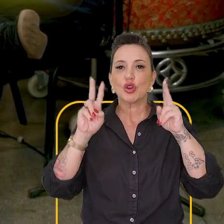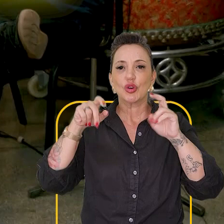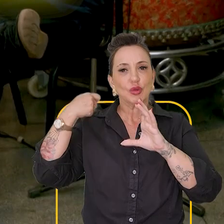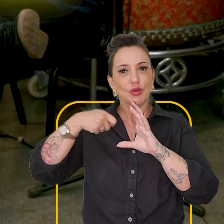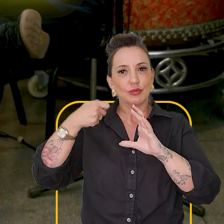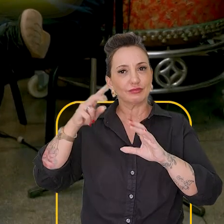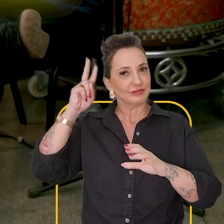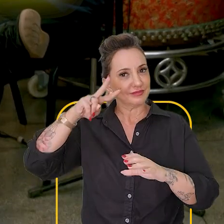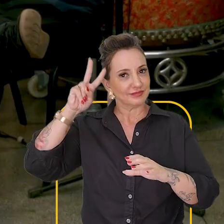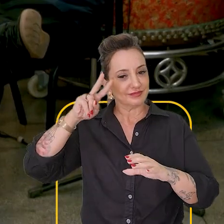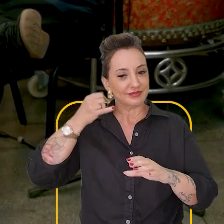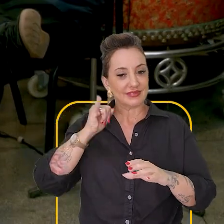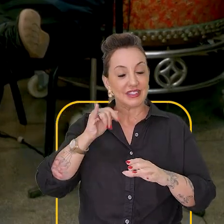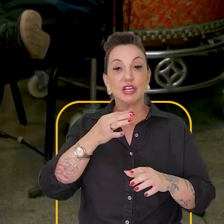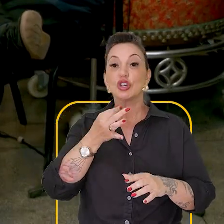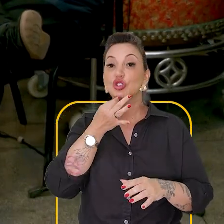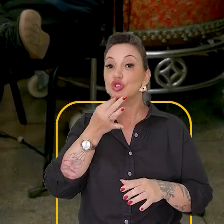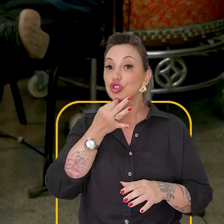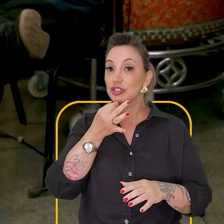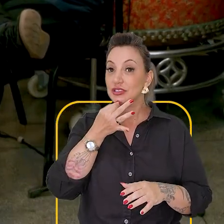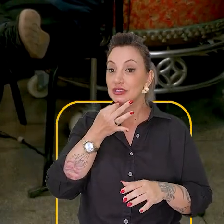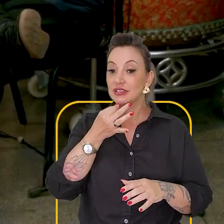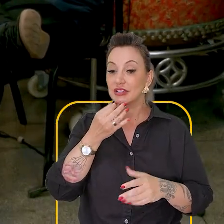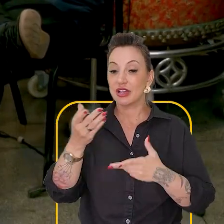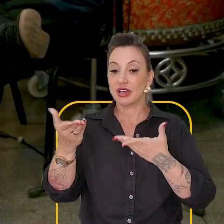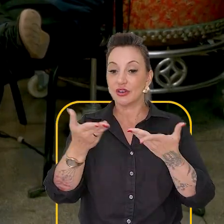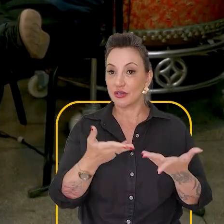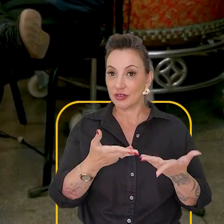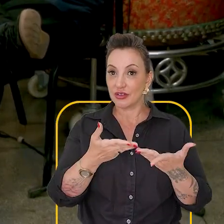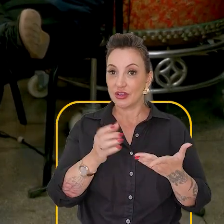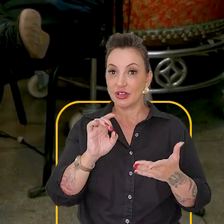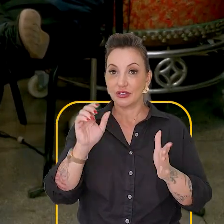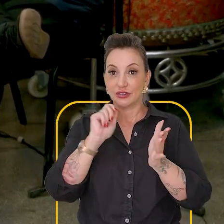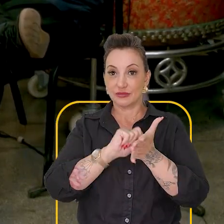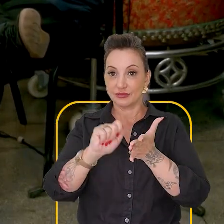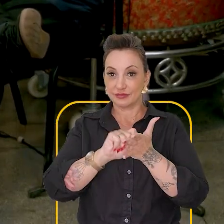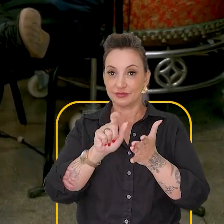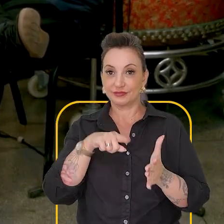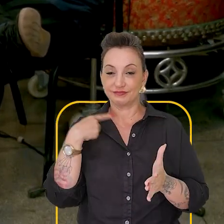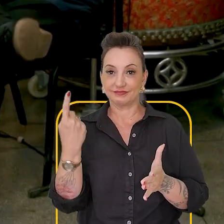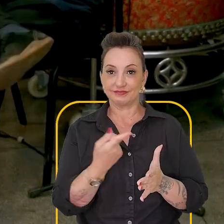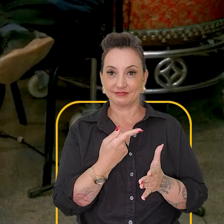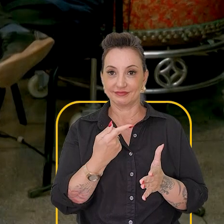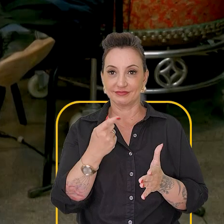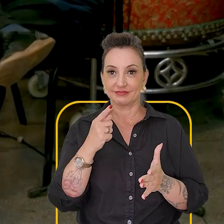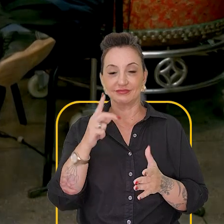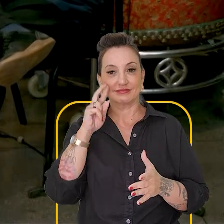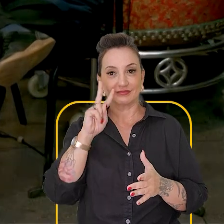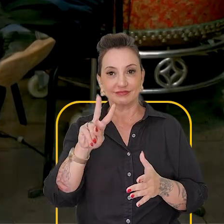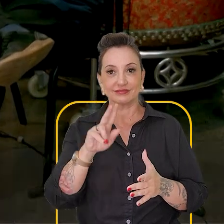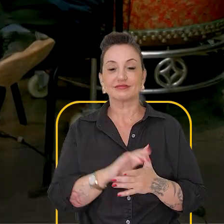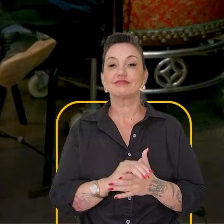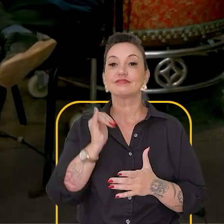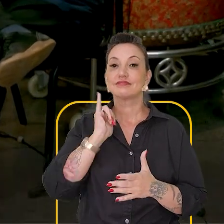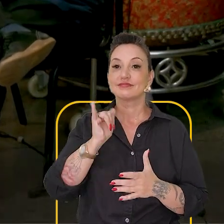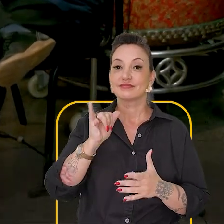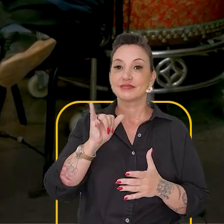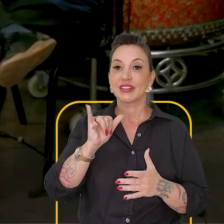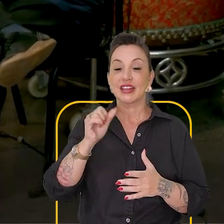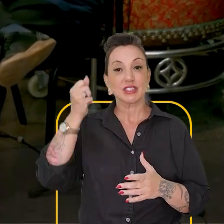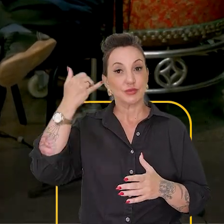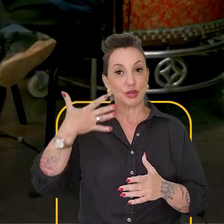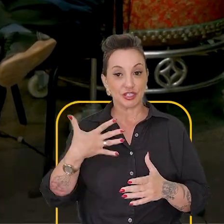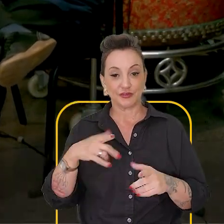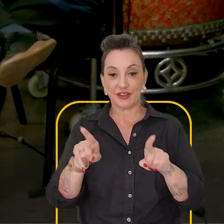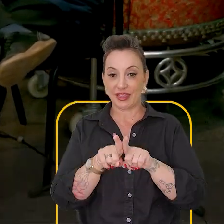Urbano coloca aqui no chat coment sobre vídeo e lembra se tiver sugestão de convidados ou convidadas é só escrever pra